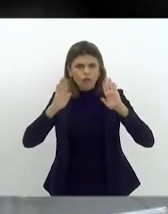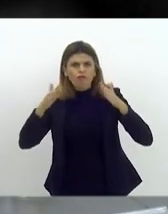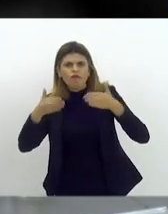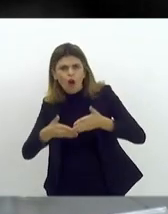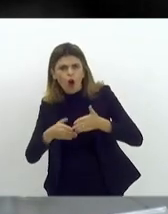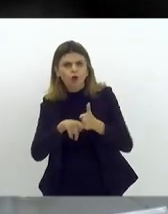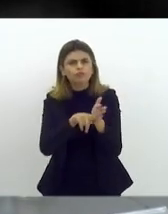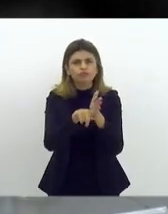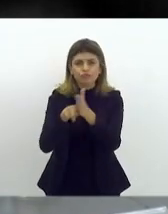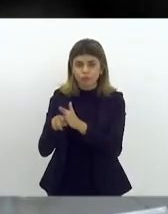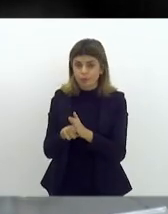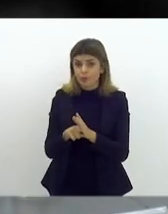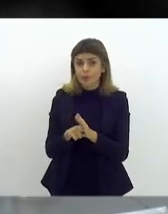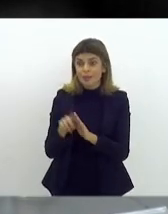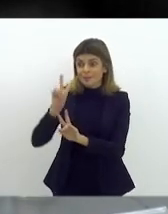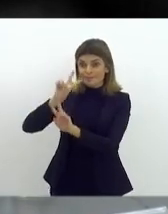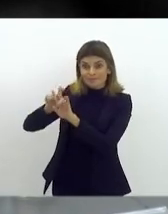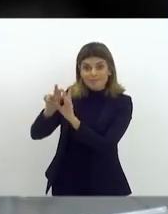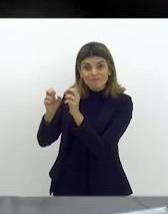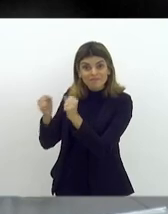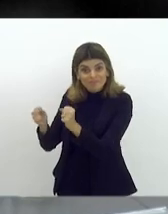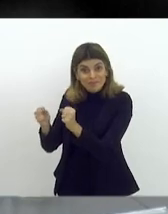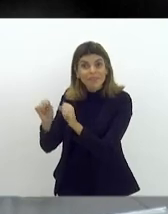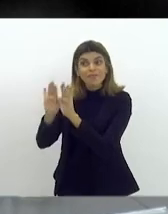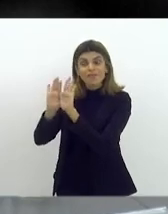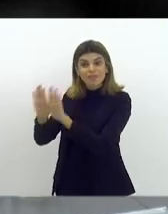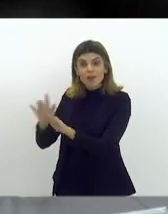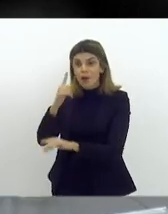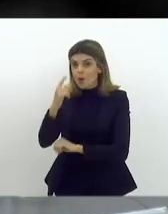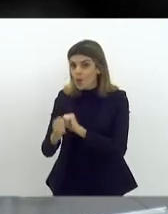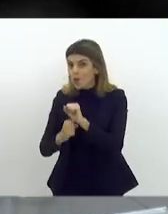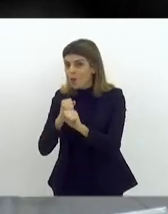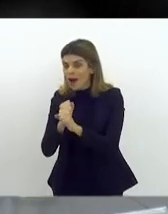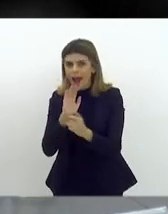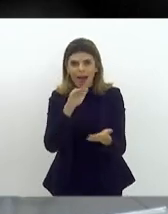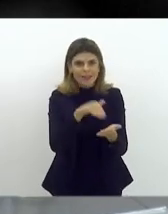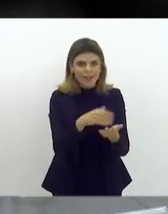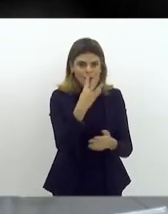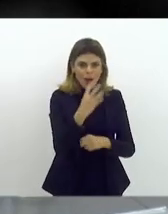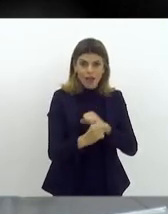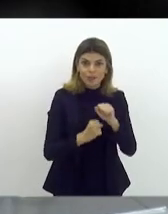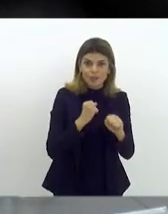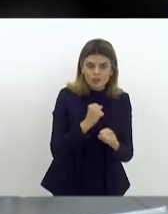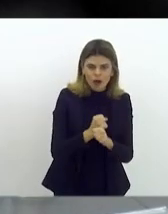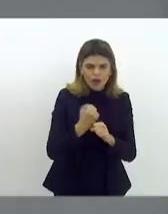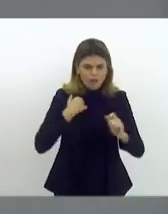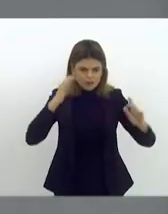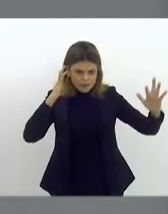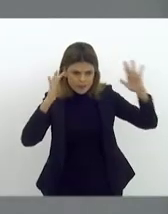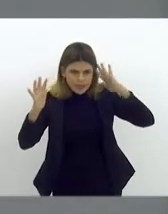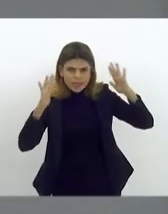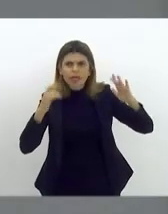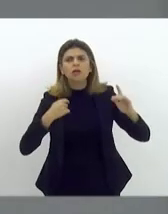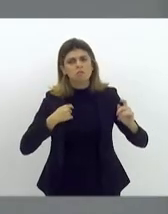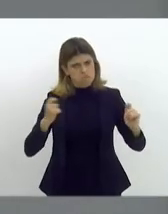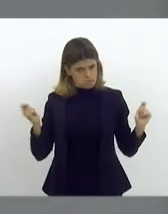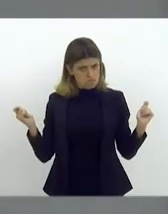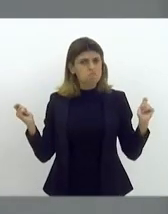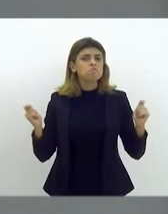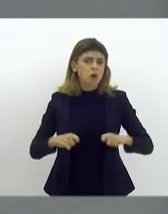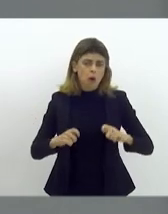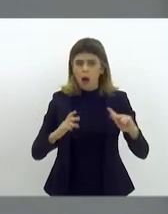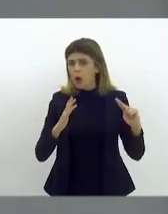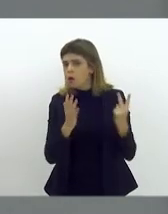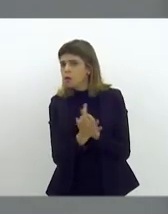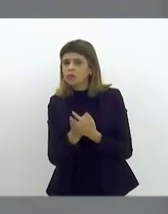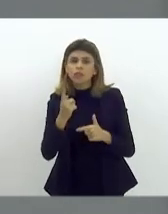quando eu penso numa pena de 1 a 4 anos que já deixa de ser uma infração de menor potencial ofensivo eu permito que Caso